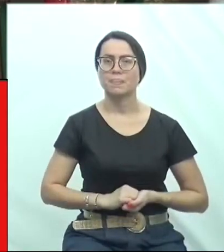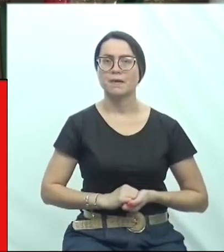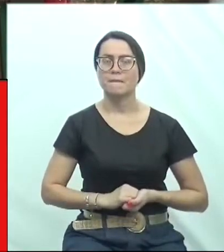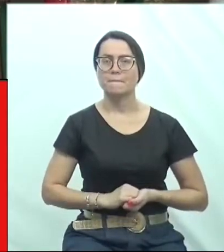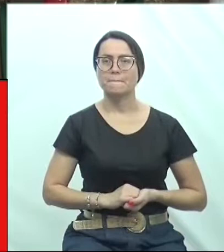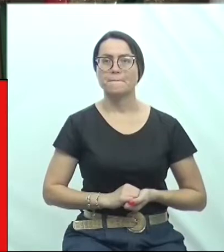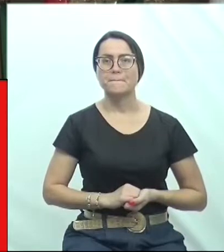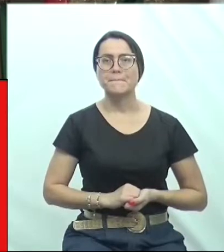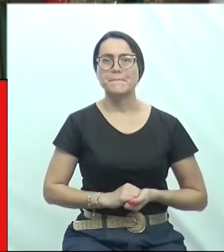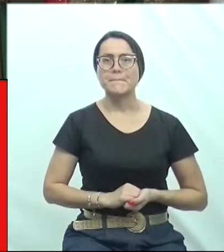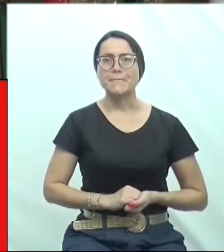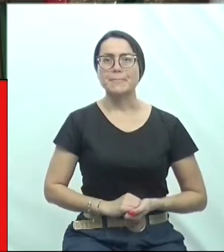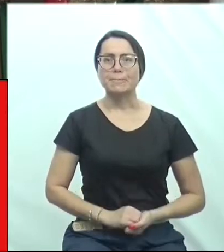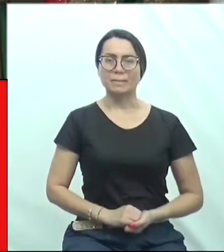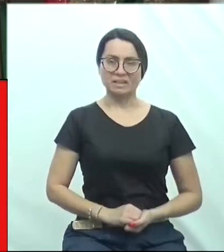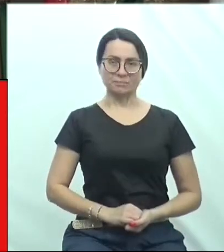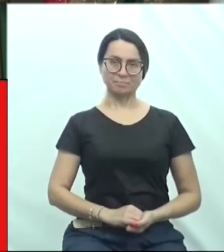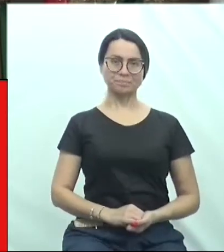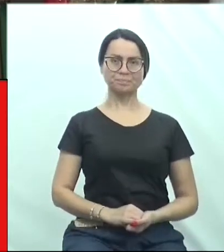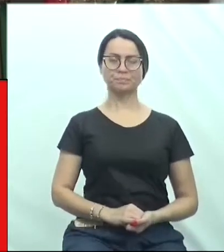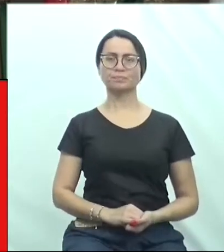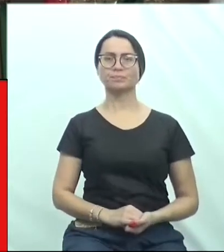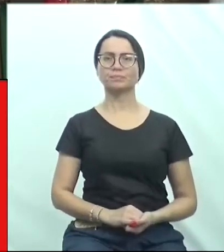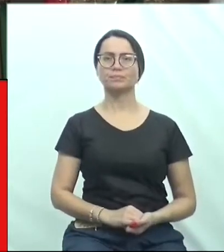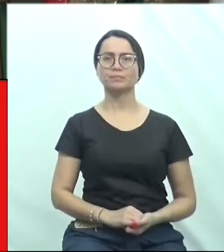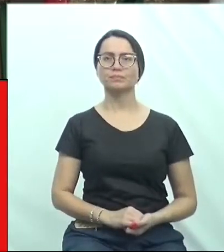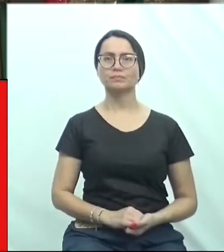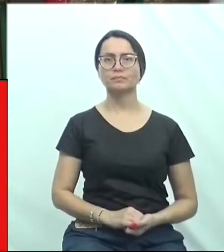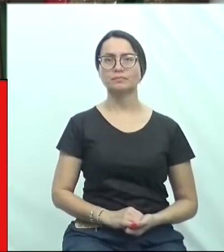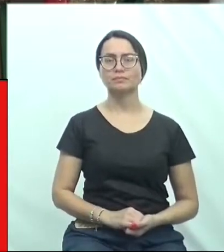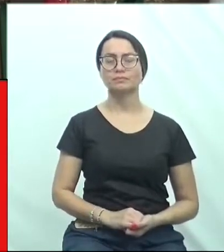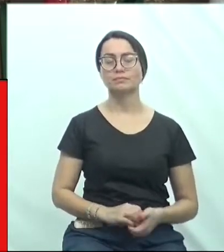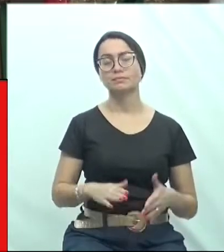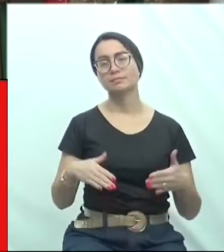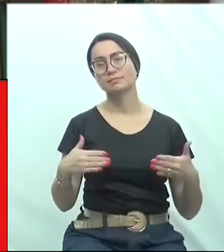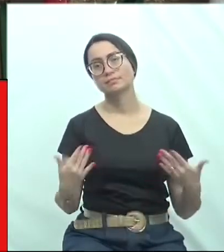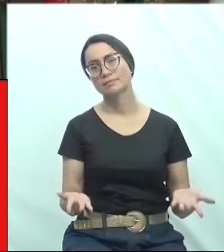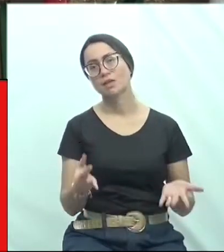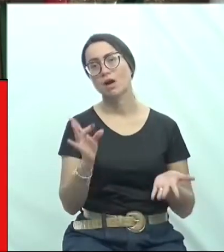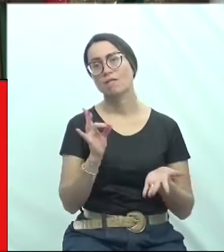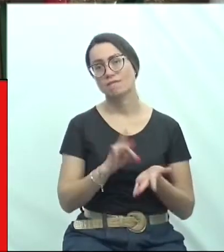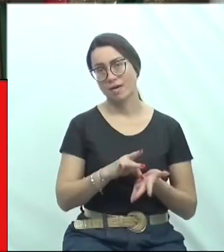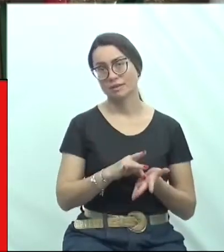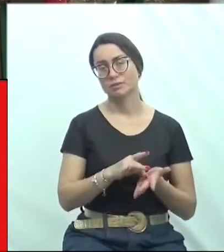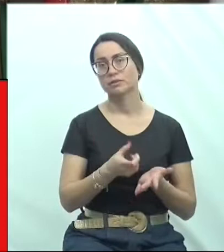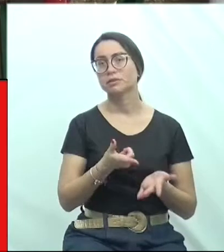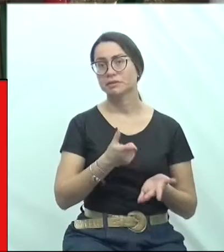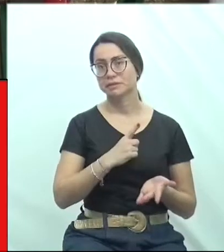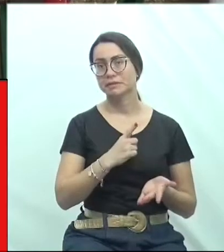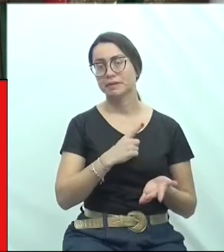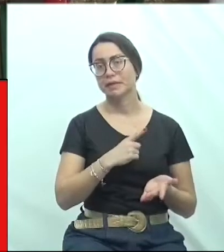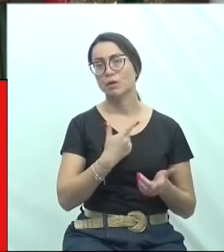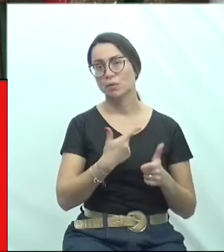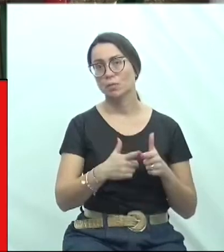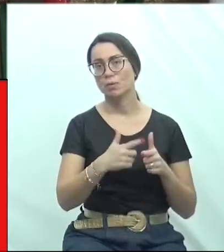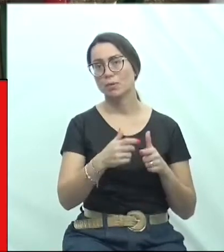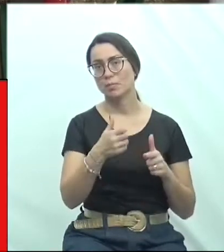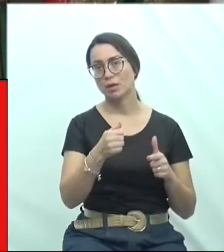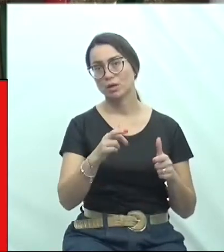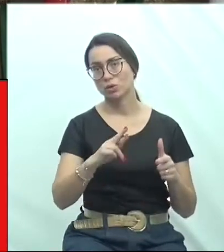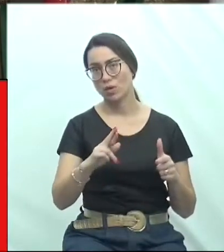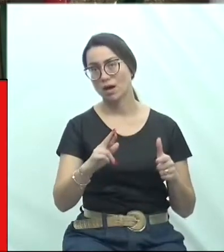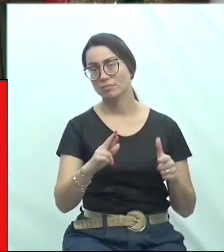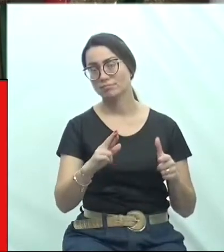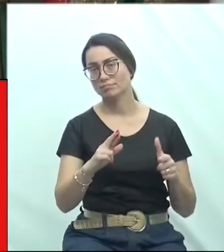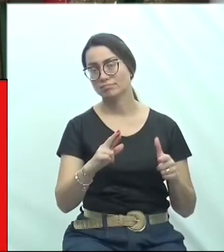Fato que existe essa situação do ar e as pessoas pagam por isso. E lógico que